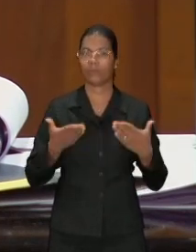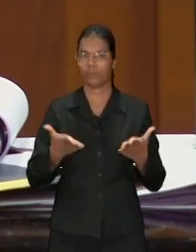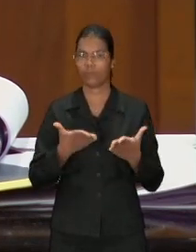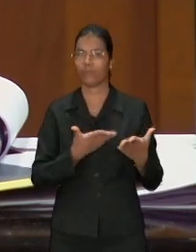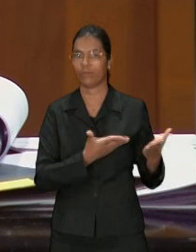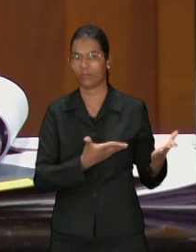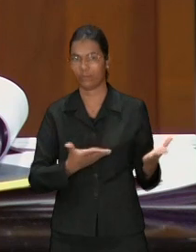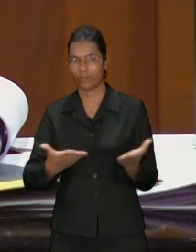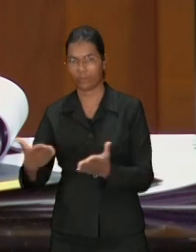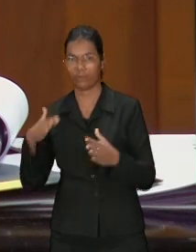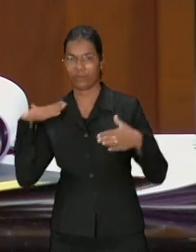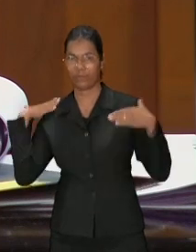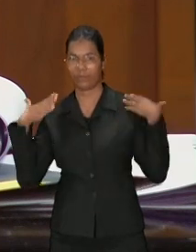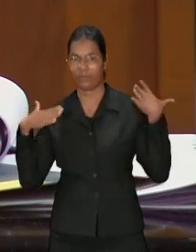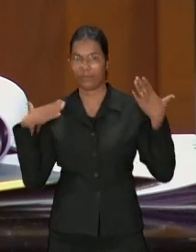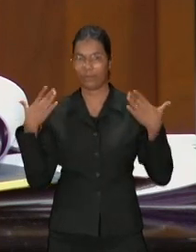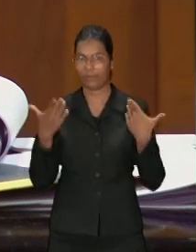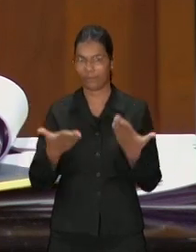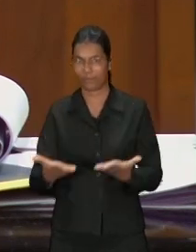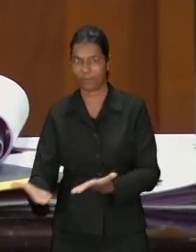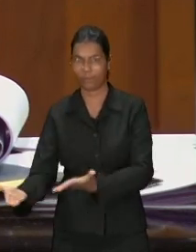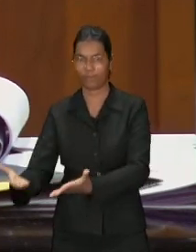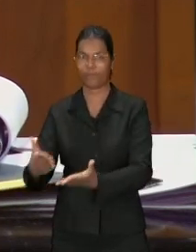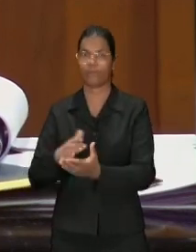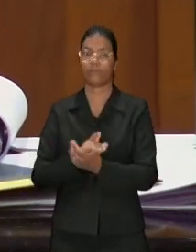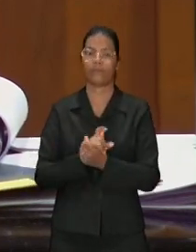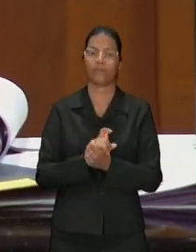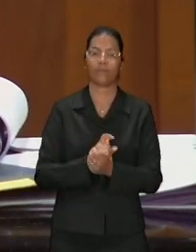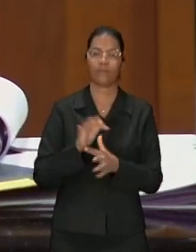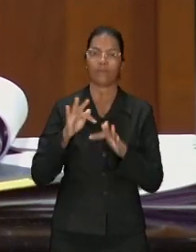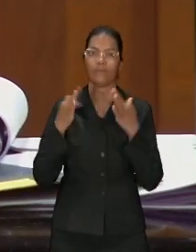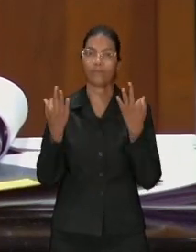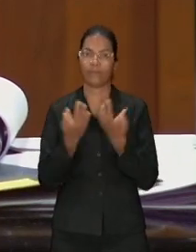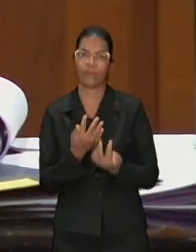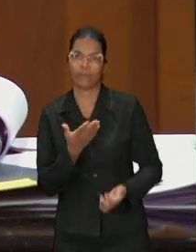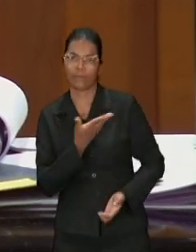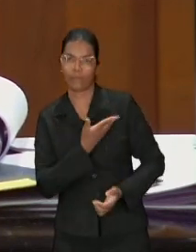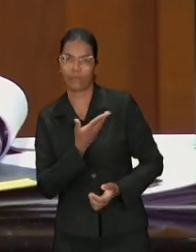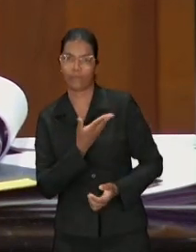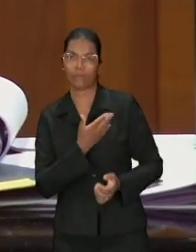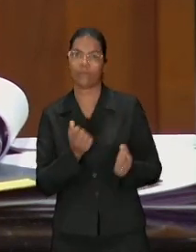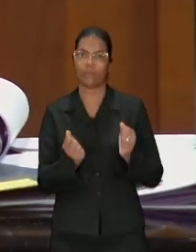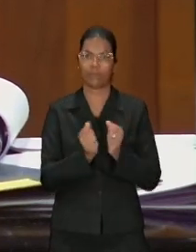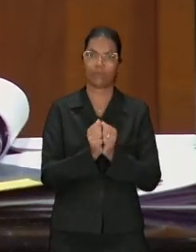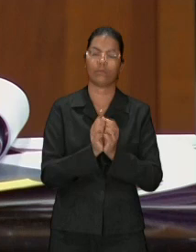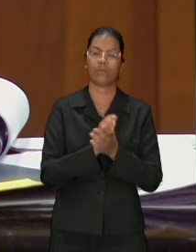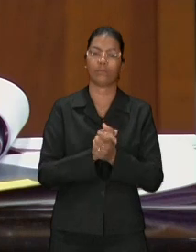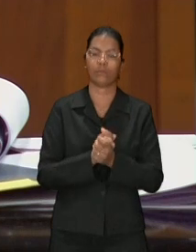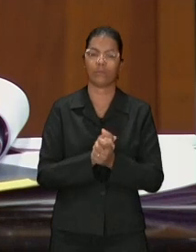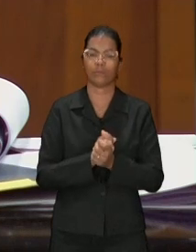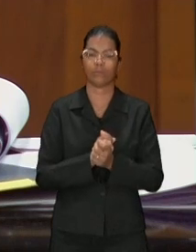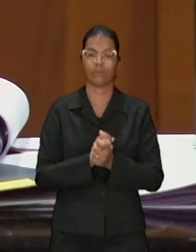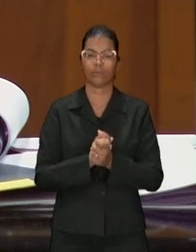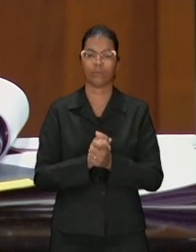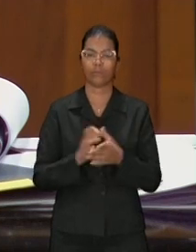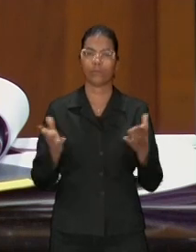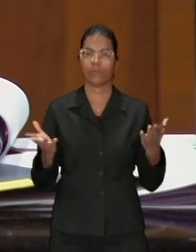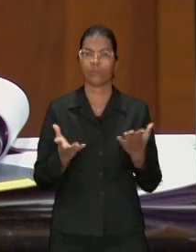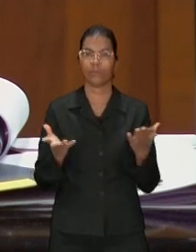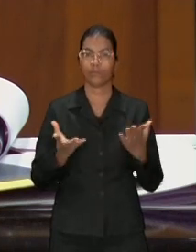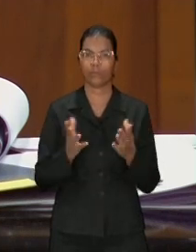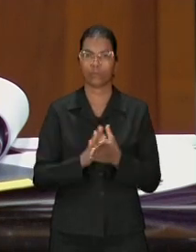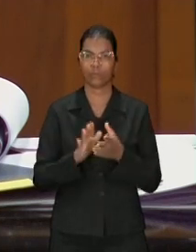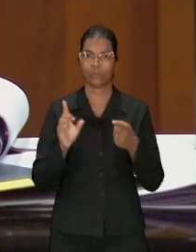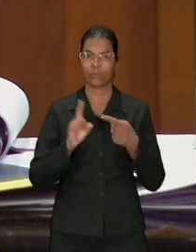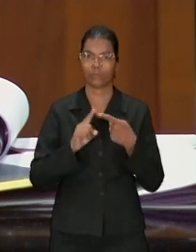muito bonito, foi feito para vocês, para a família, para as crianças, para todo mundo. Então vamos fazer duas